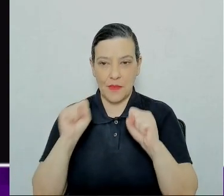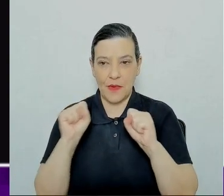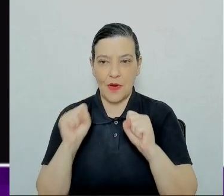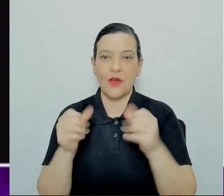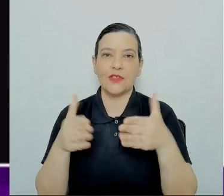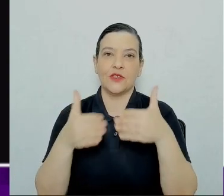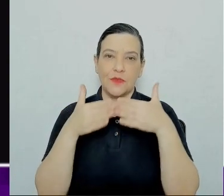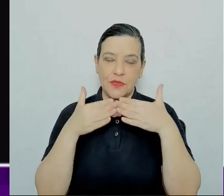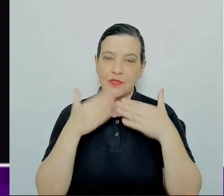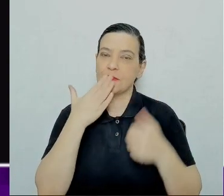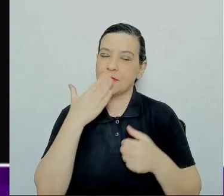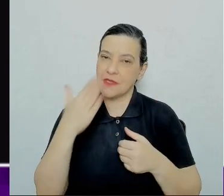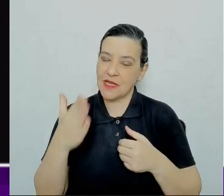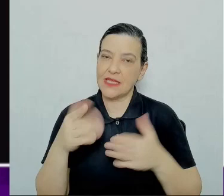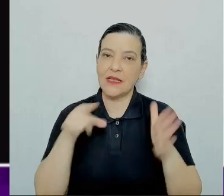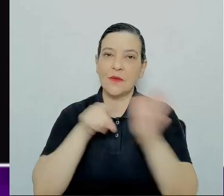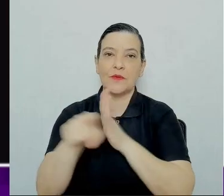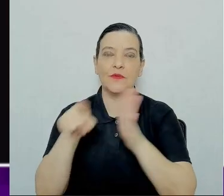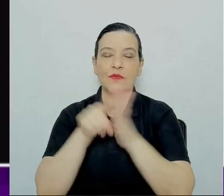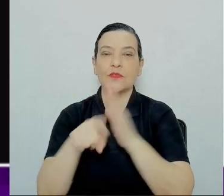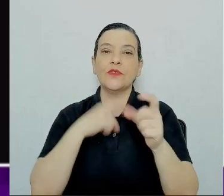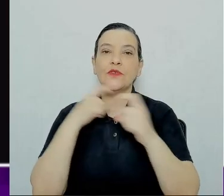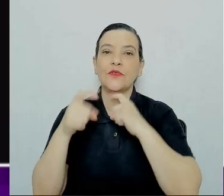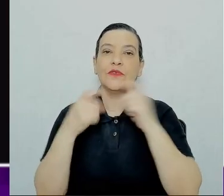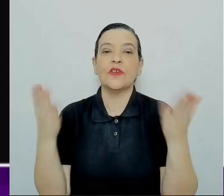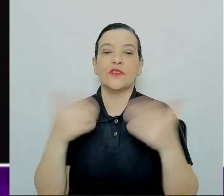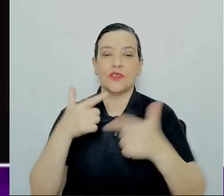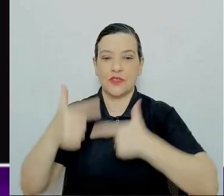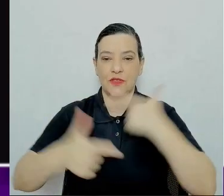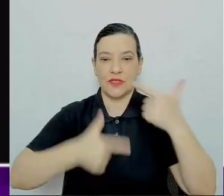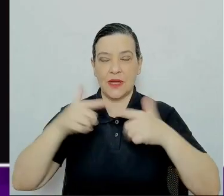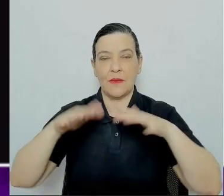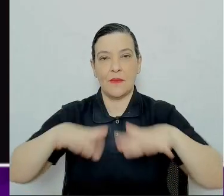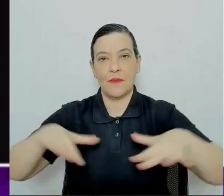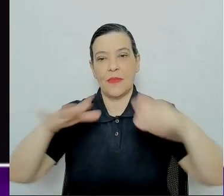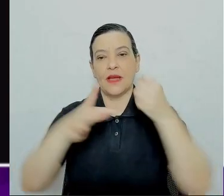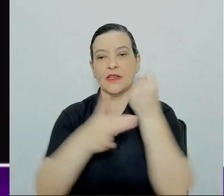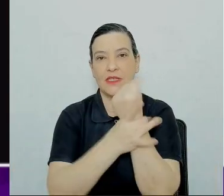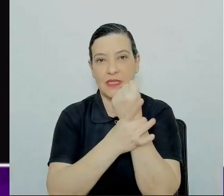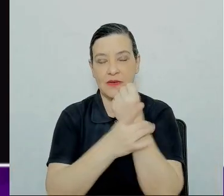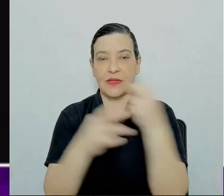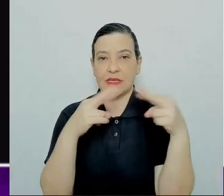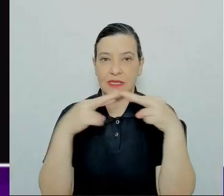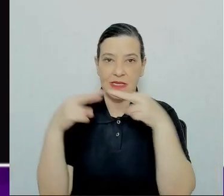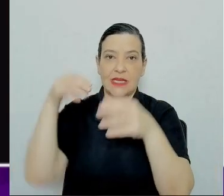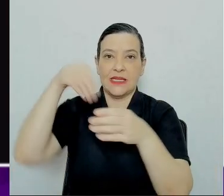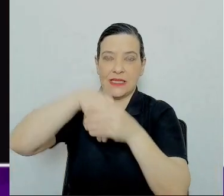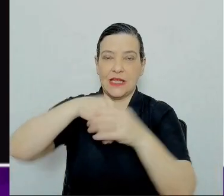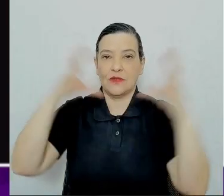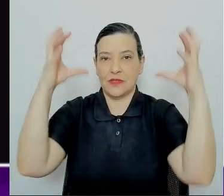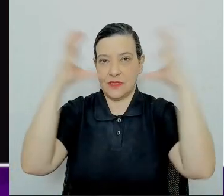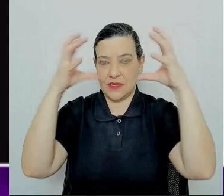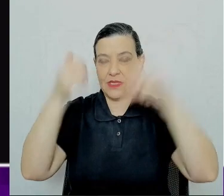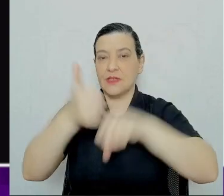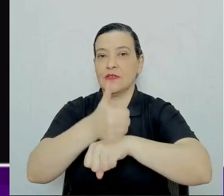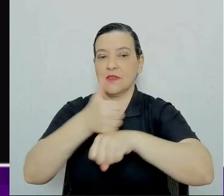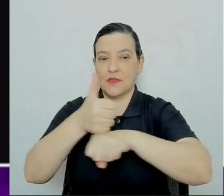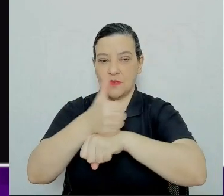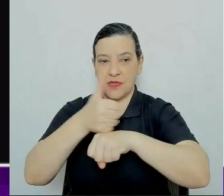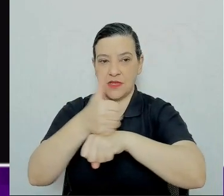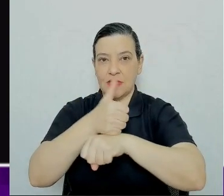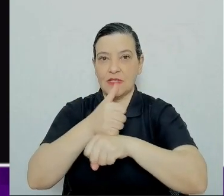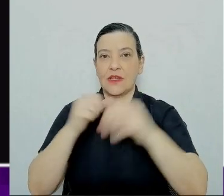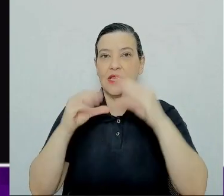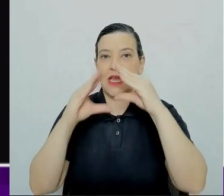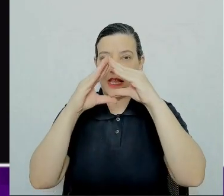dúvidas, né, eu hoje trabalho com a parte, né, de segurança e redes dentro da nuvem, sou especialista Azure, fico à